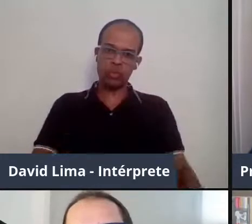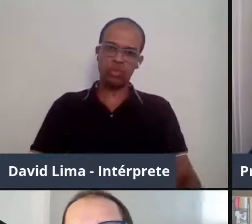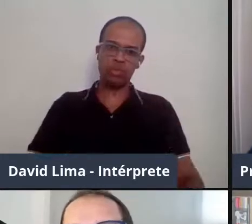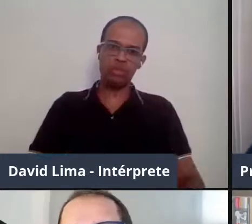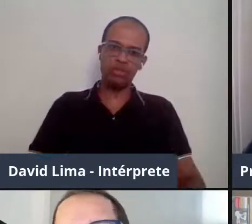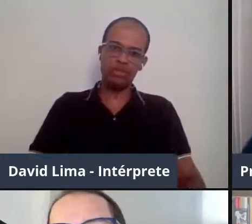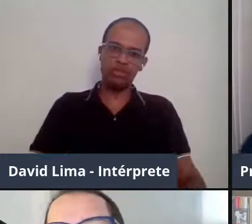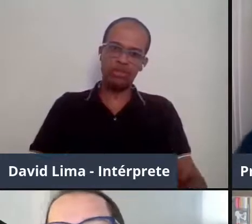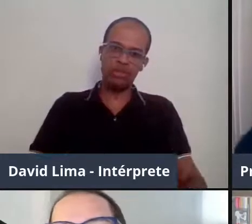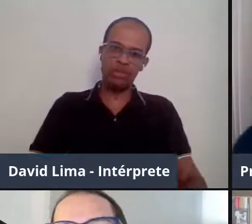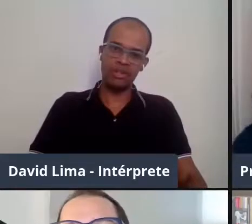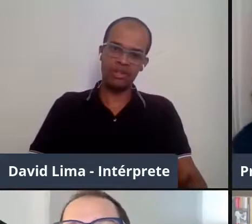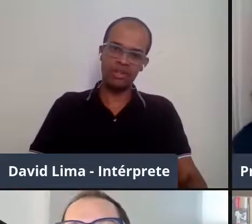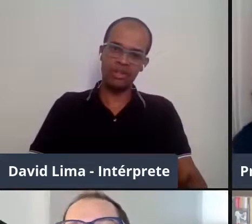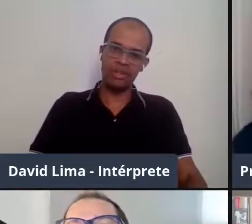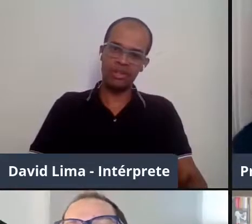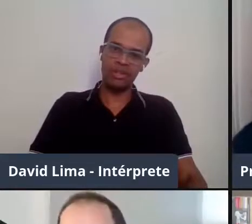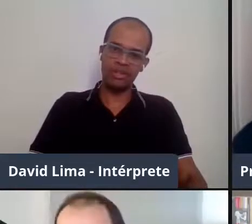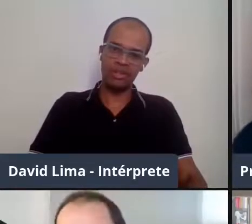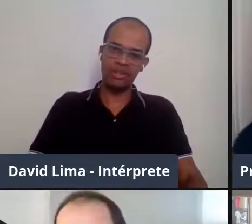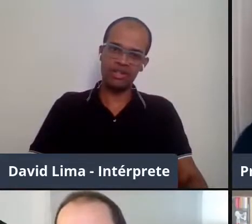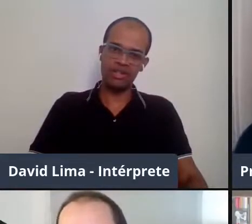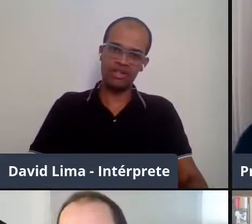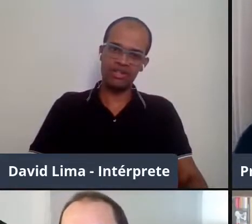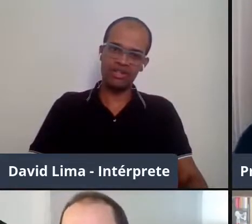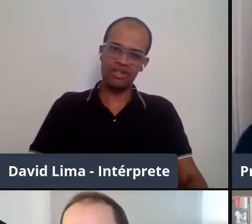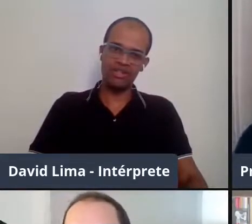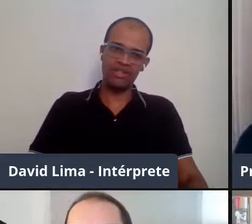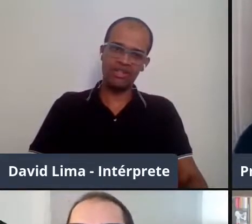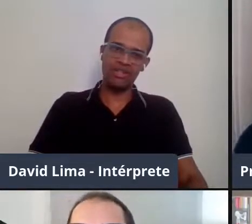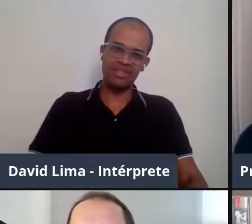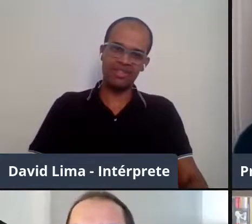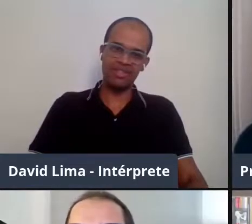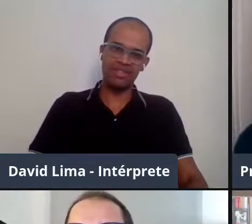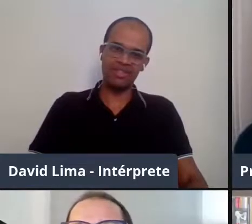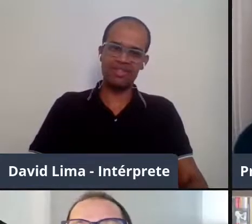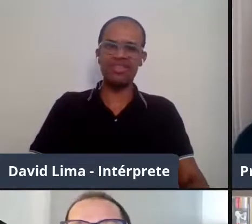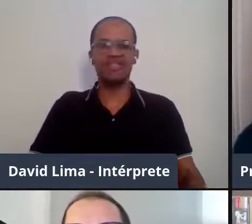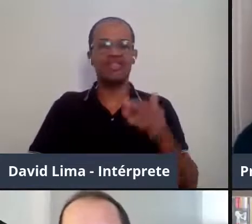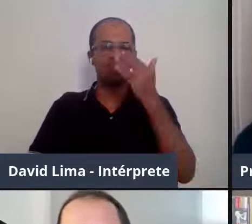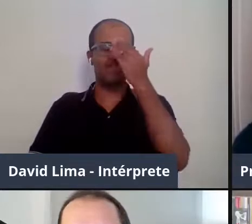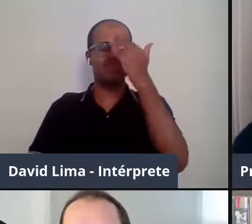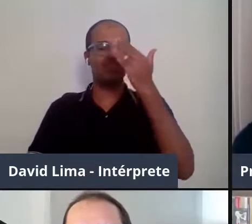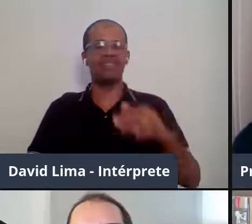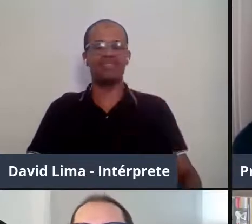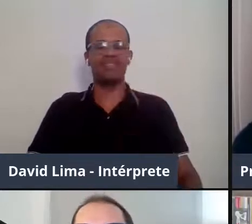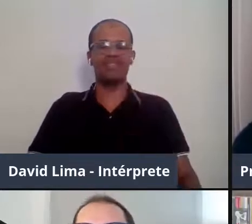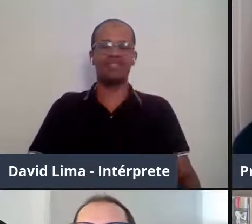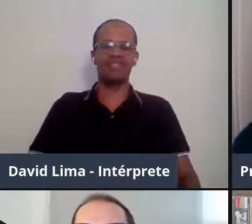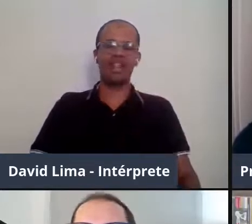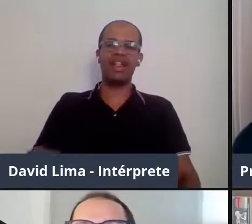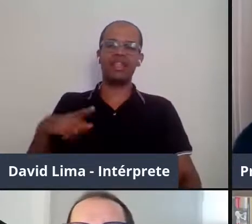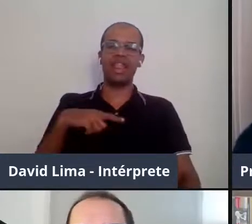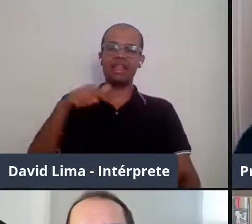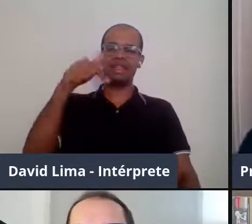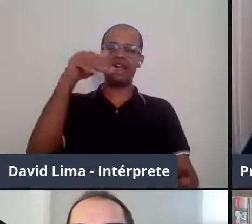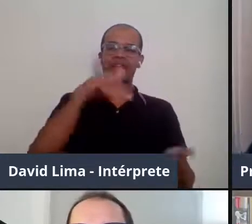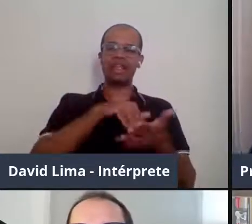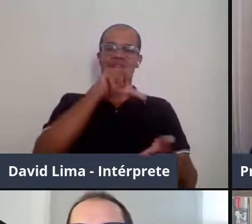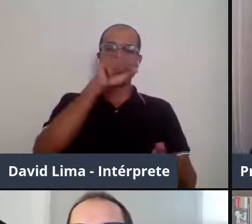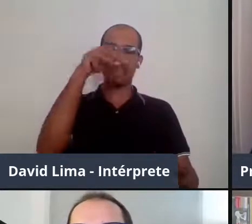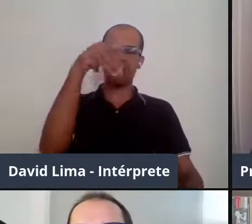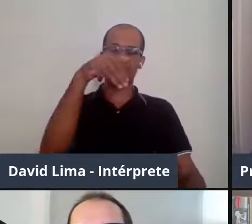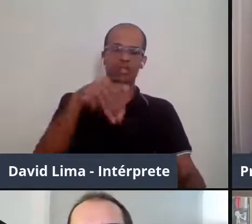trabalho? vontade, que o senhor tem de 7 a 10 minutos. Obrigado, senador. O seguinte, então preparei, mas também